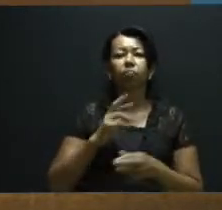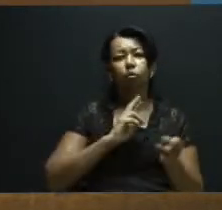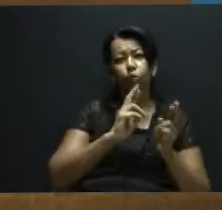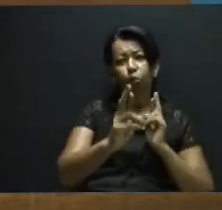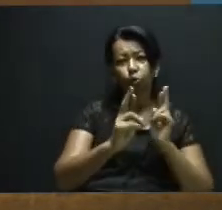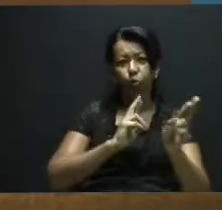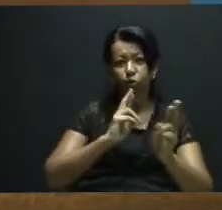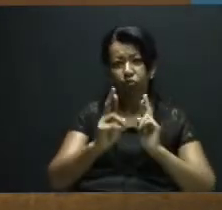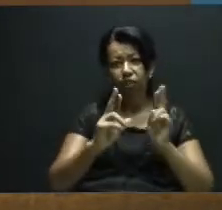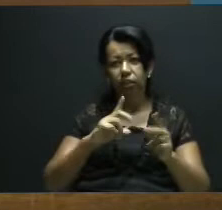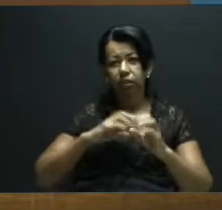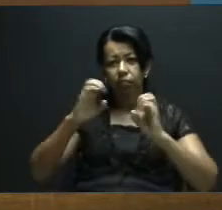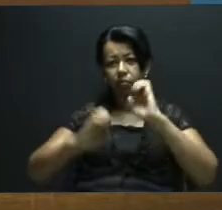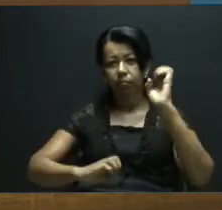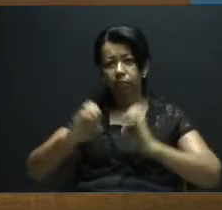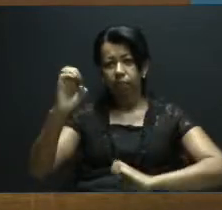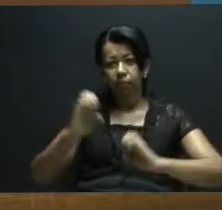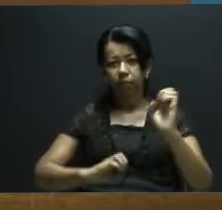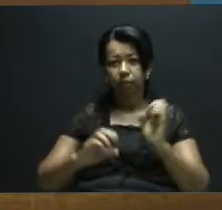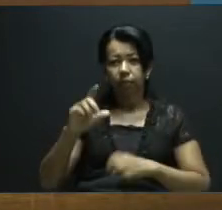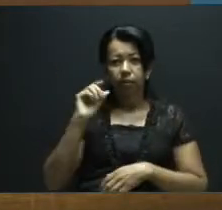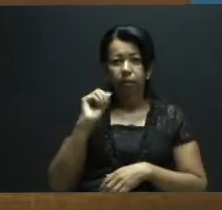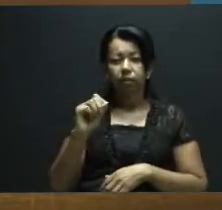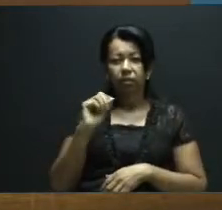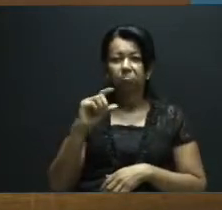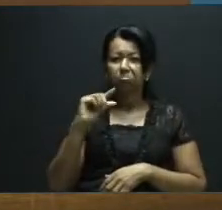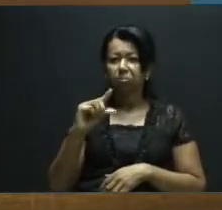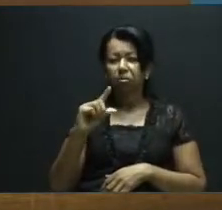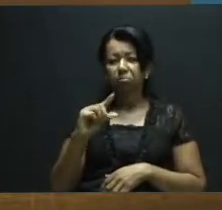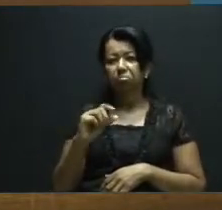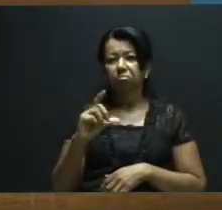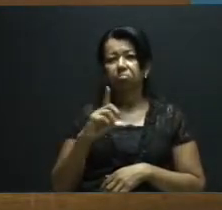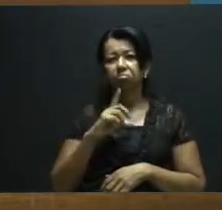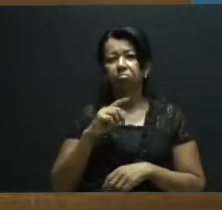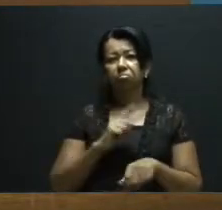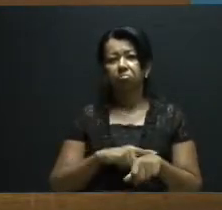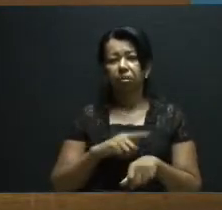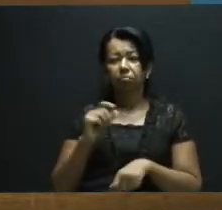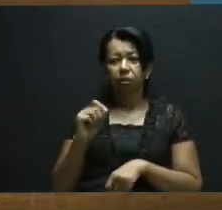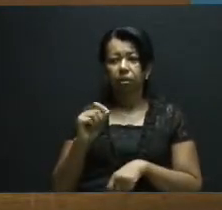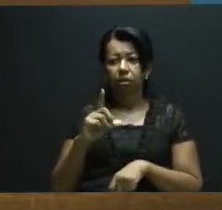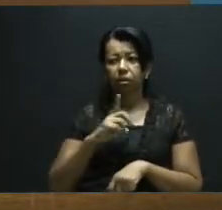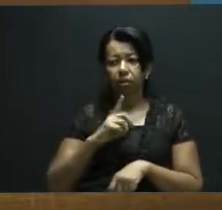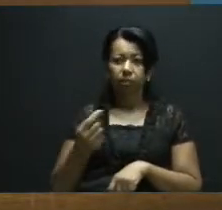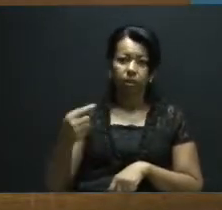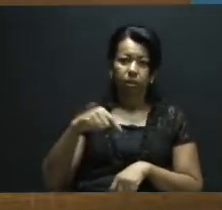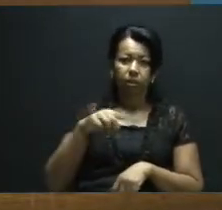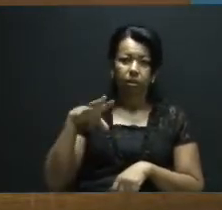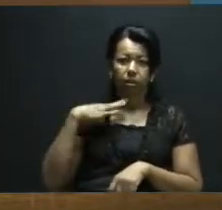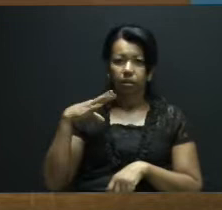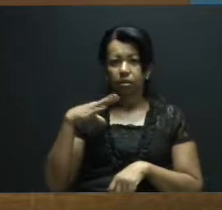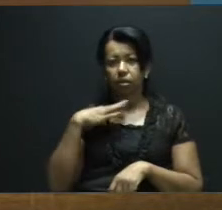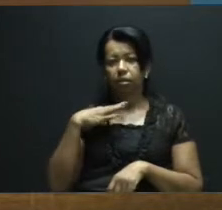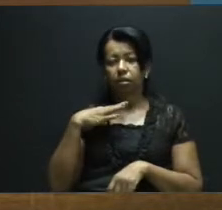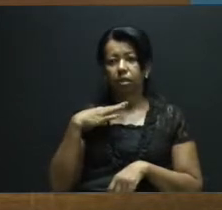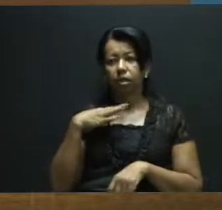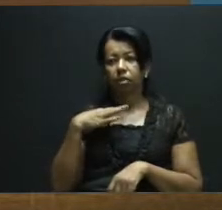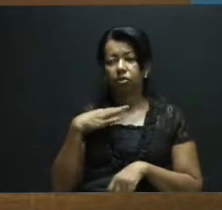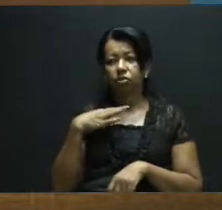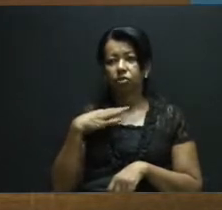temos uma concessionária que pouco tempo que nós temos aqui na cidade nós